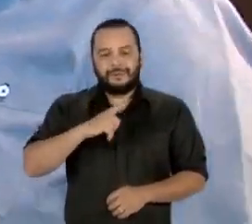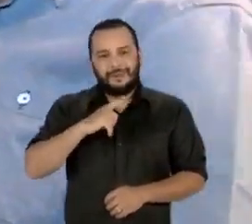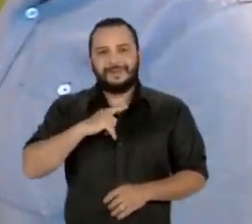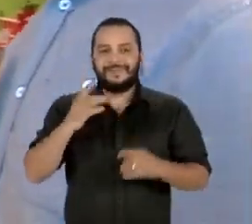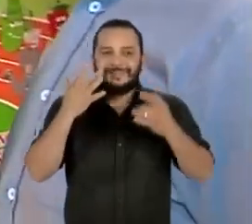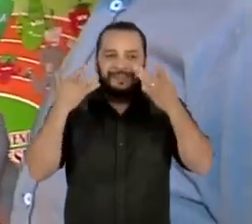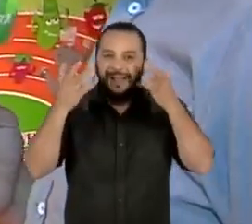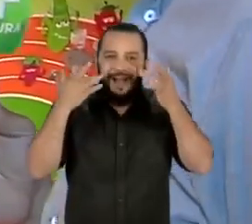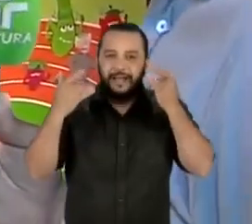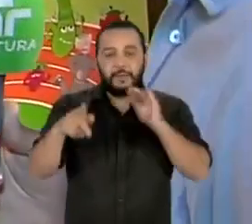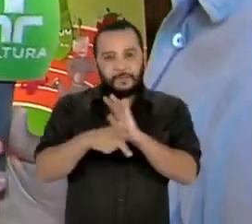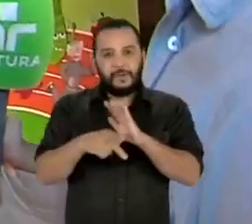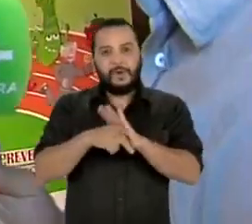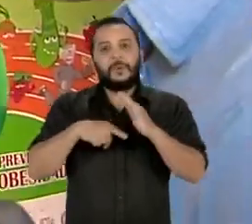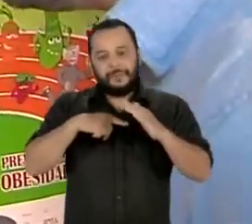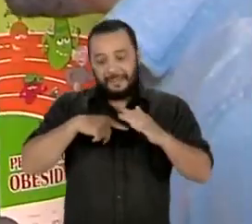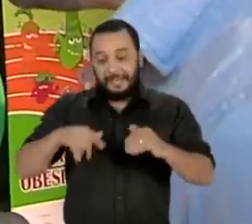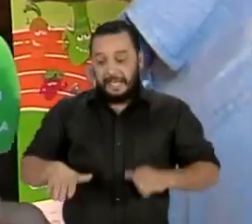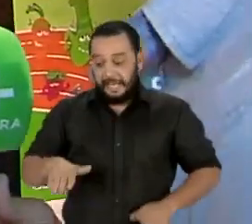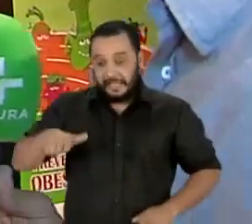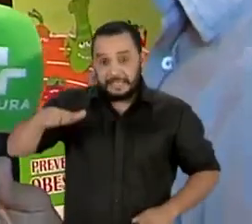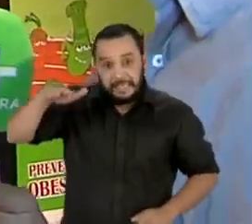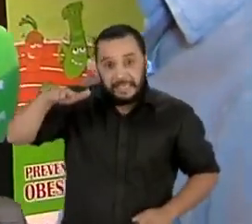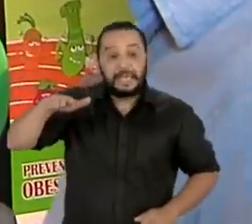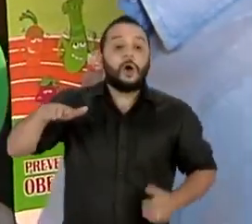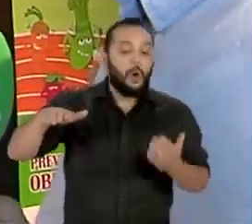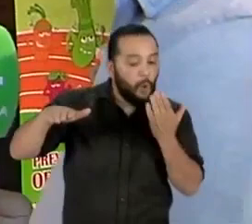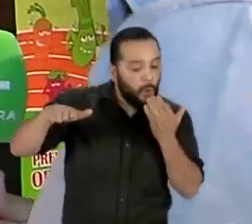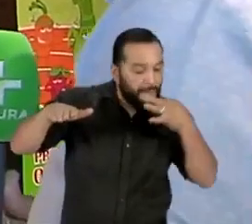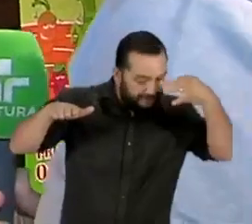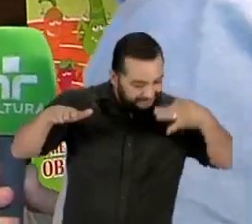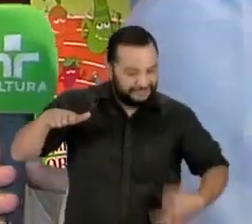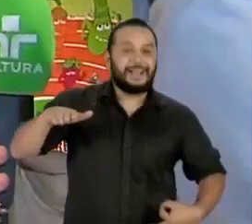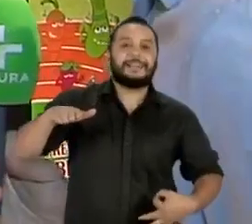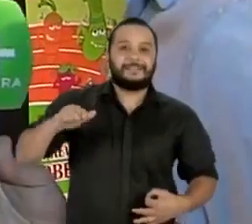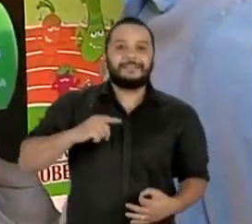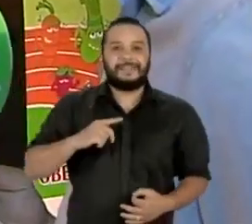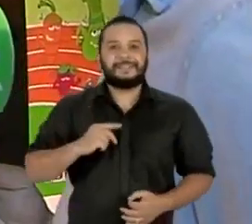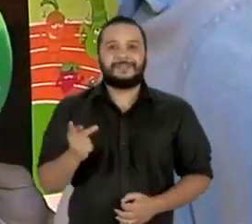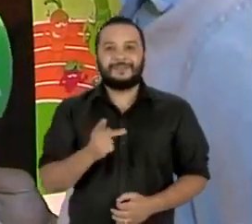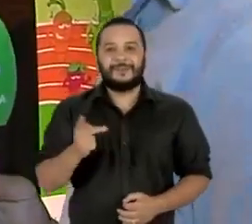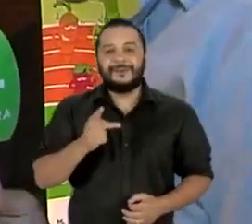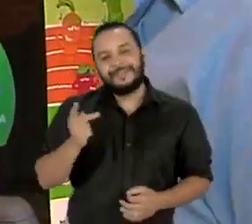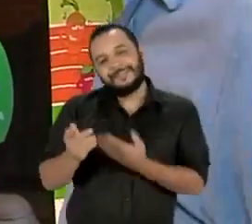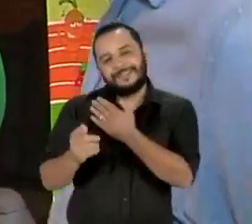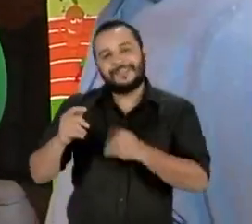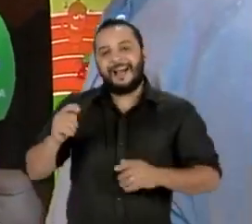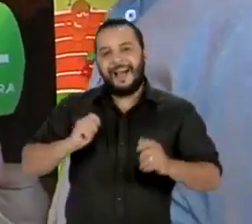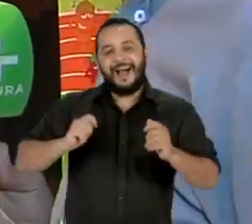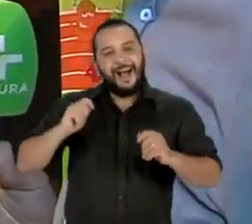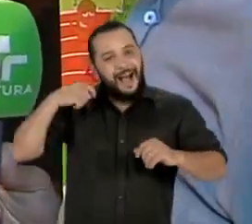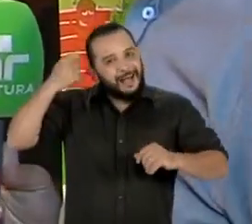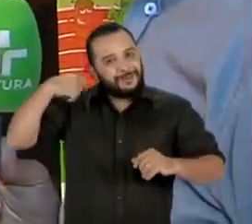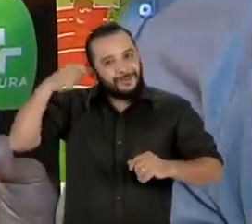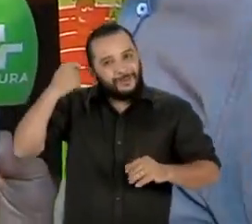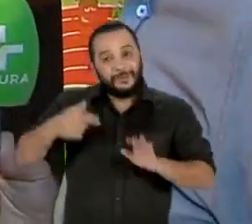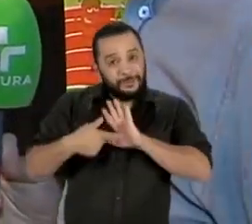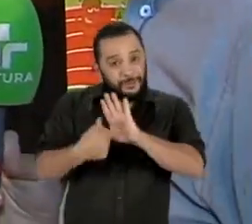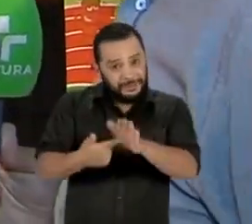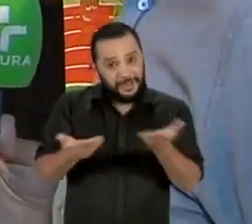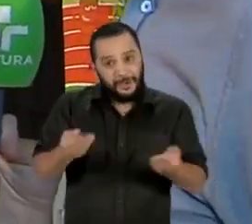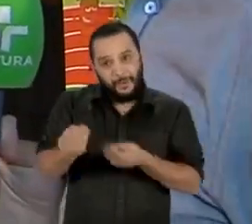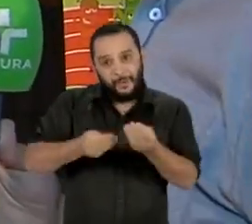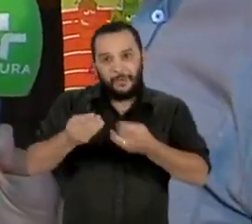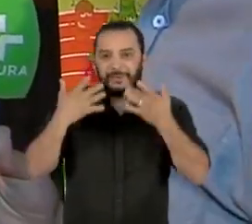Saber Comer. E eu vou falar com a Cida e com o Ronaldo aqui, os 2 atores, ator e atriz, que fizeram essa apresentação. A gente já vai ver umas imagens, né, de